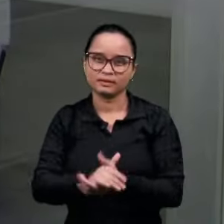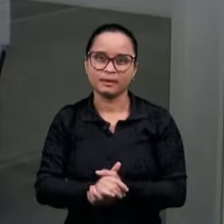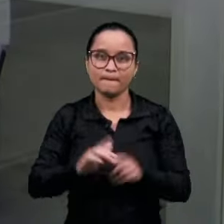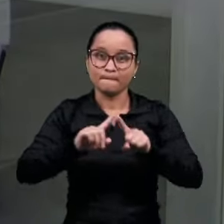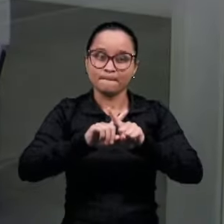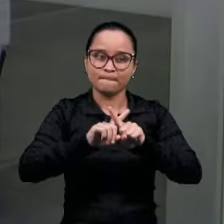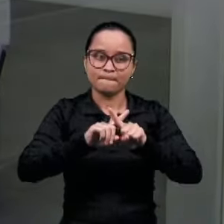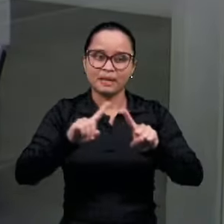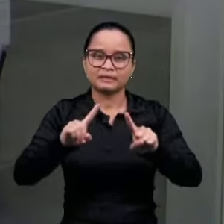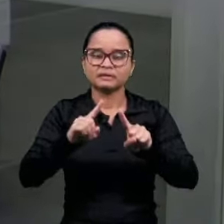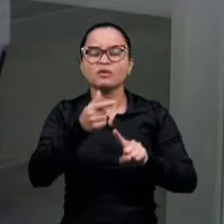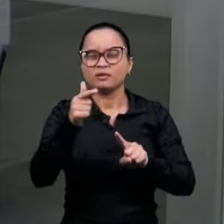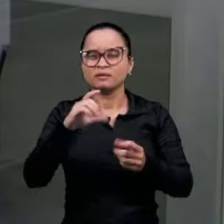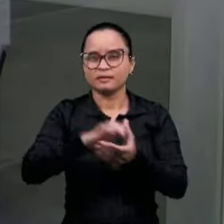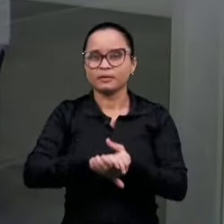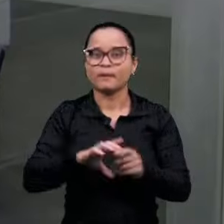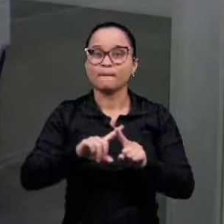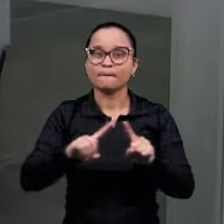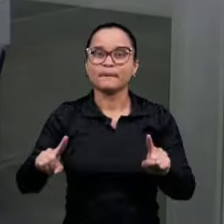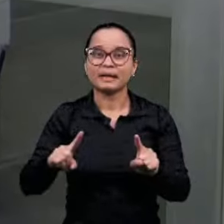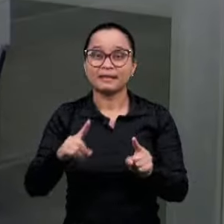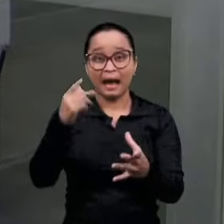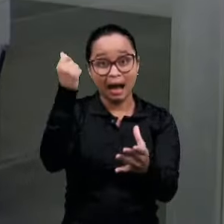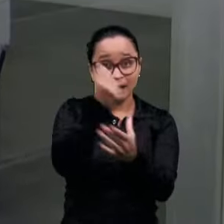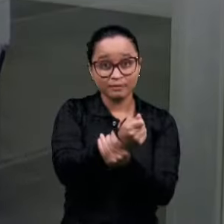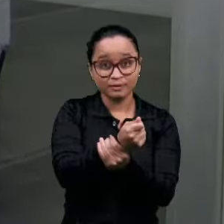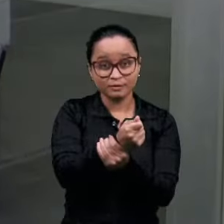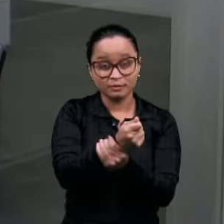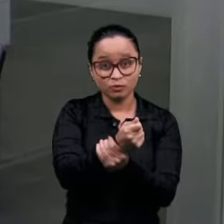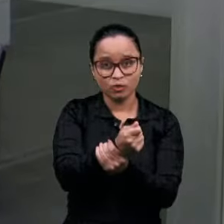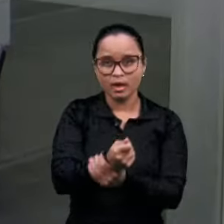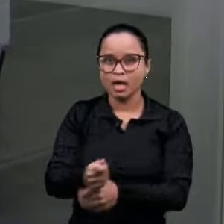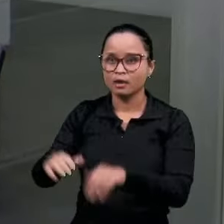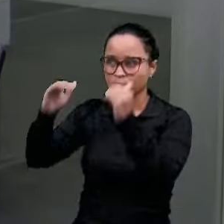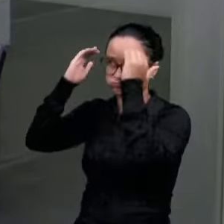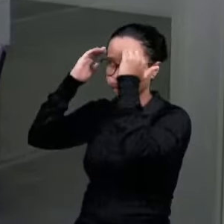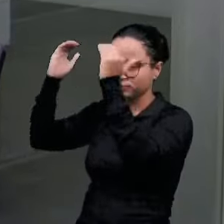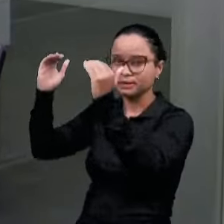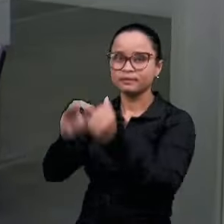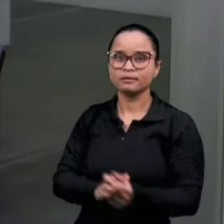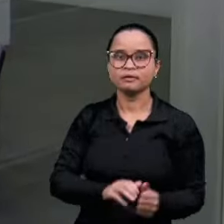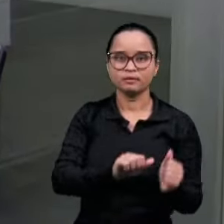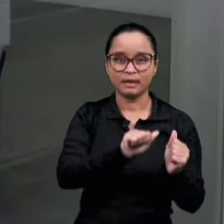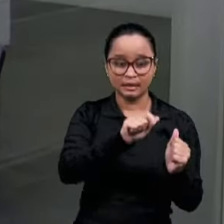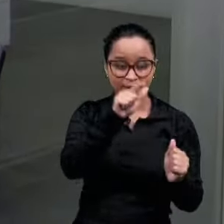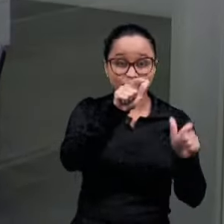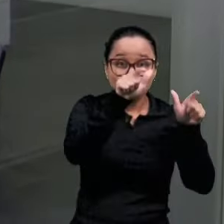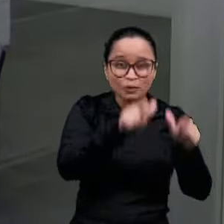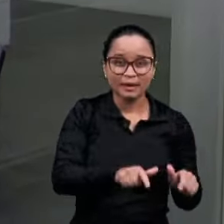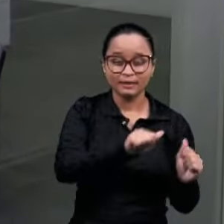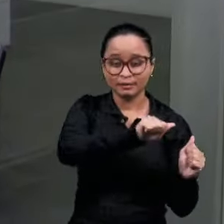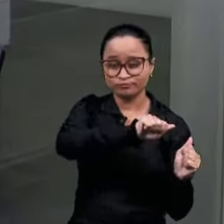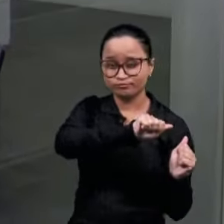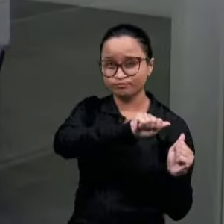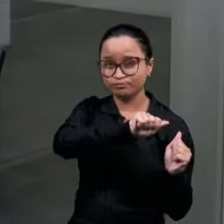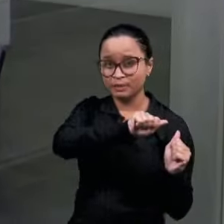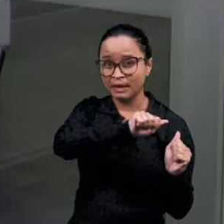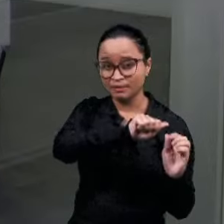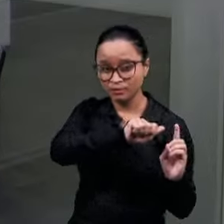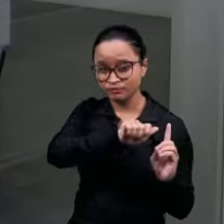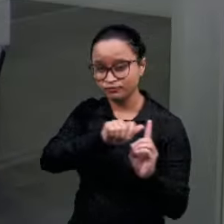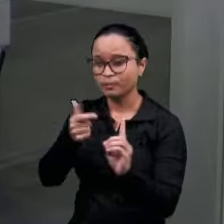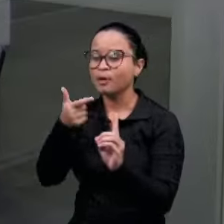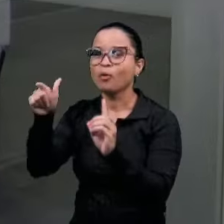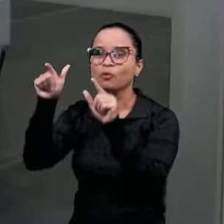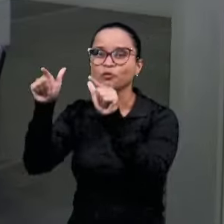Abraão, ele saiu da terra, você percebe que ele obedeceu, saiu da sua terra, da sua parentela, para uma terra que ele não conhecia, que o